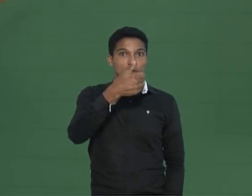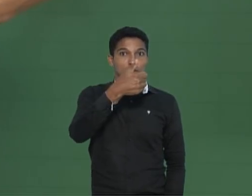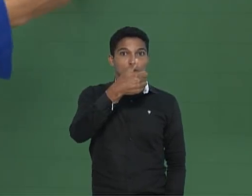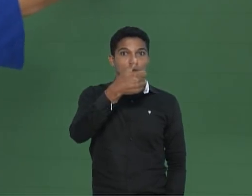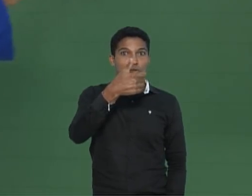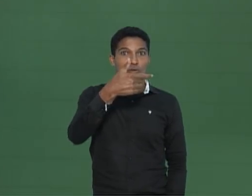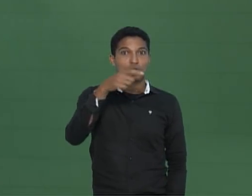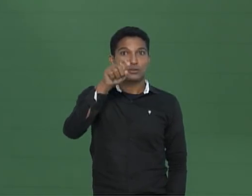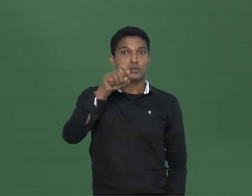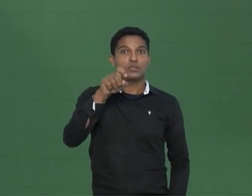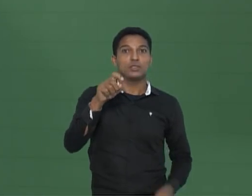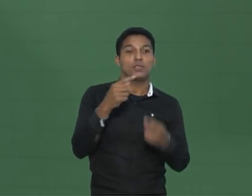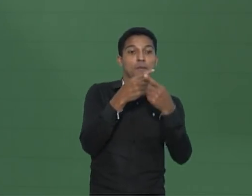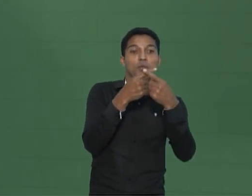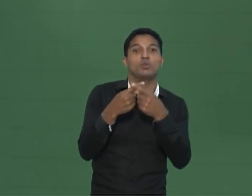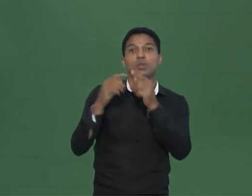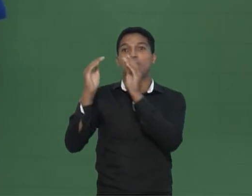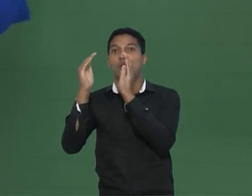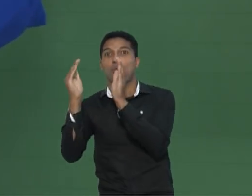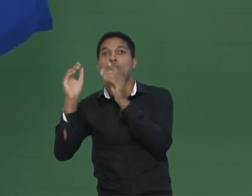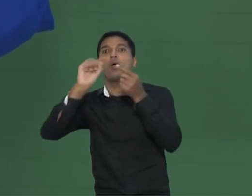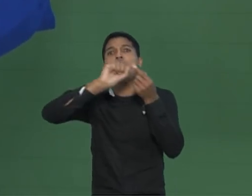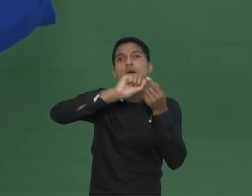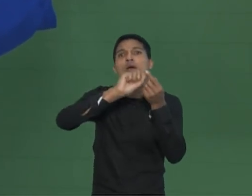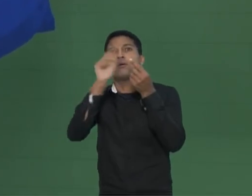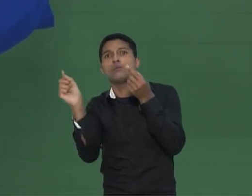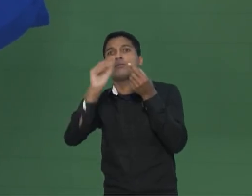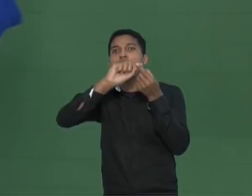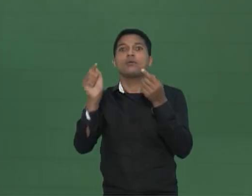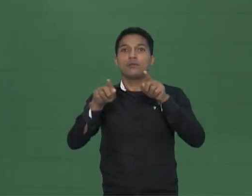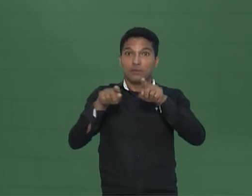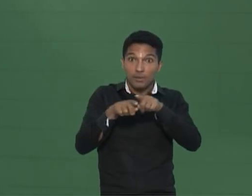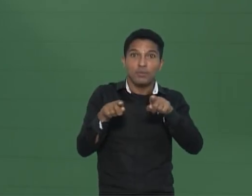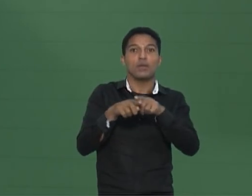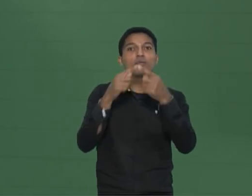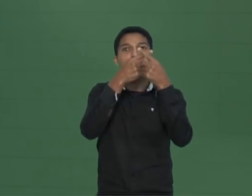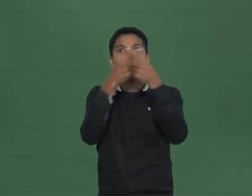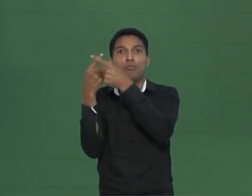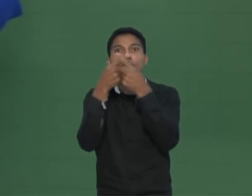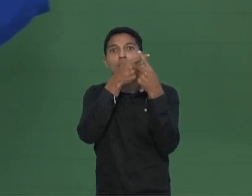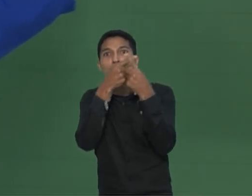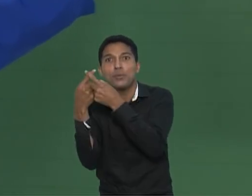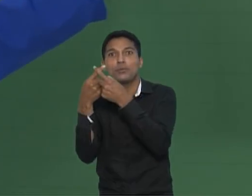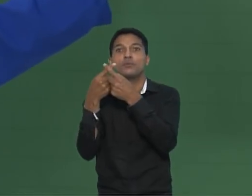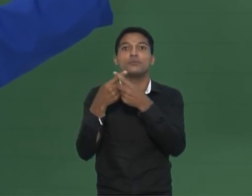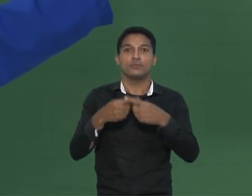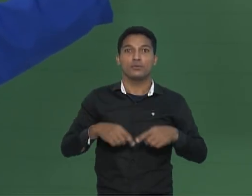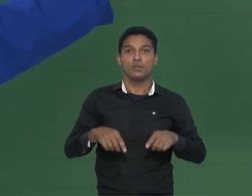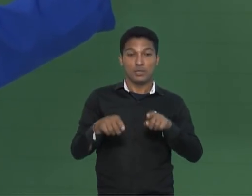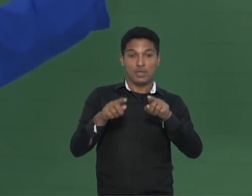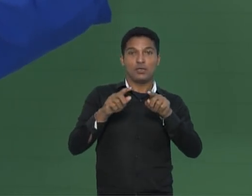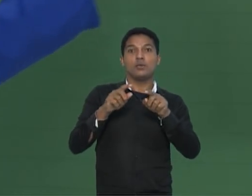pelos dois termos do outro parênteses também, ó, pelo x e também